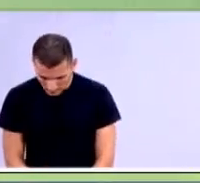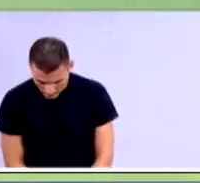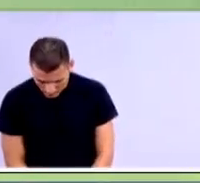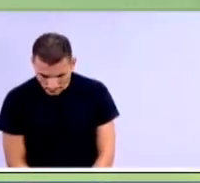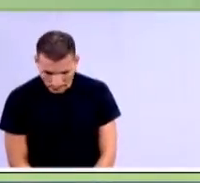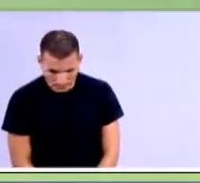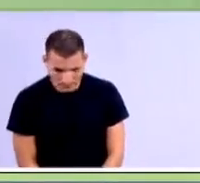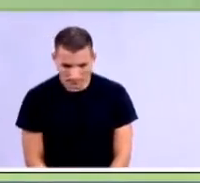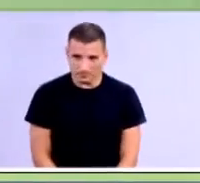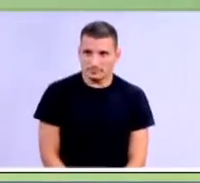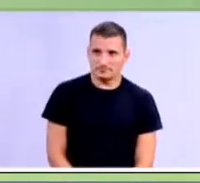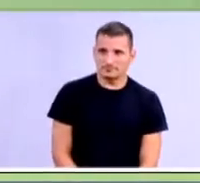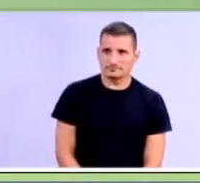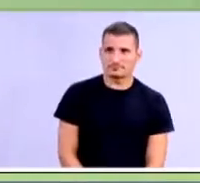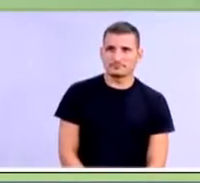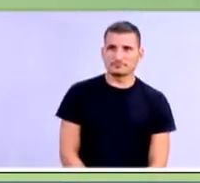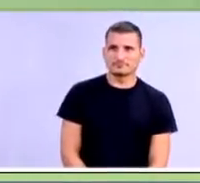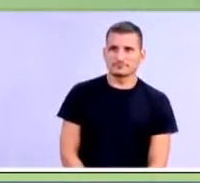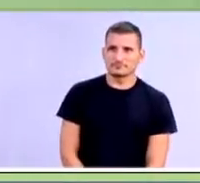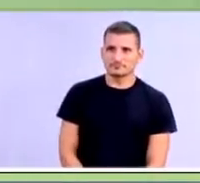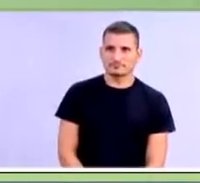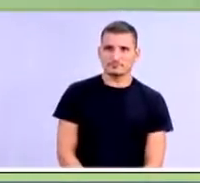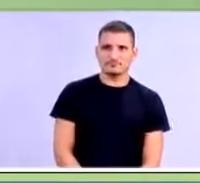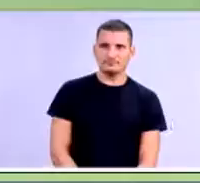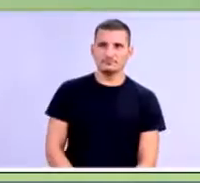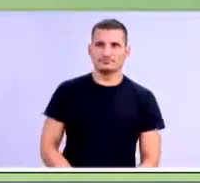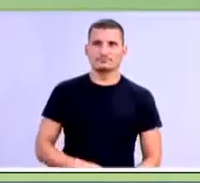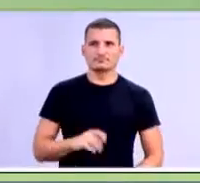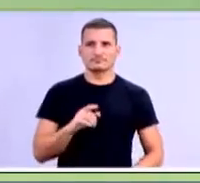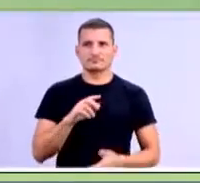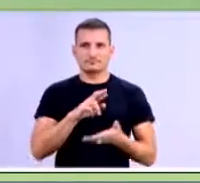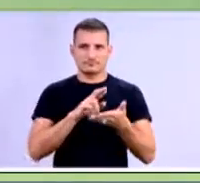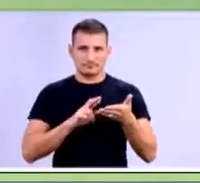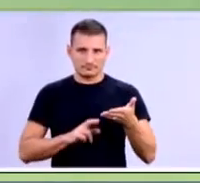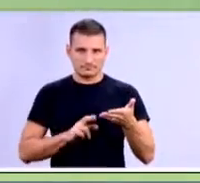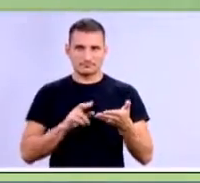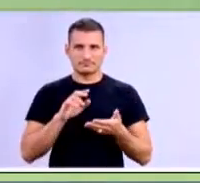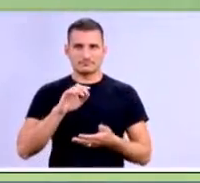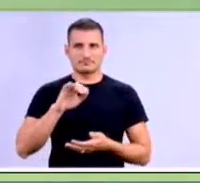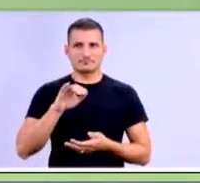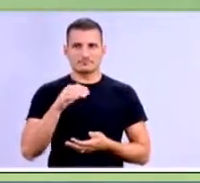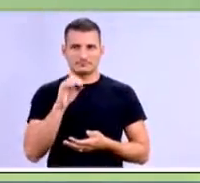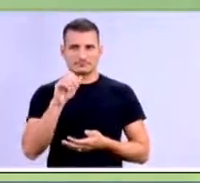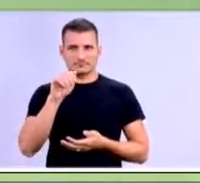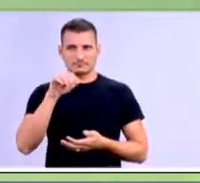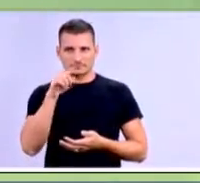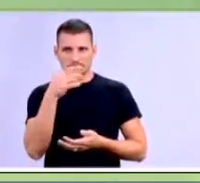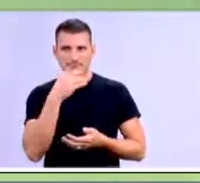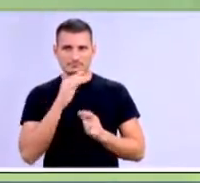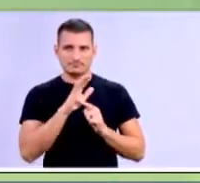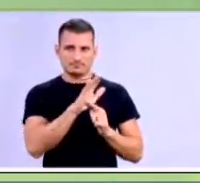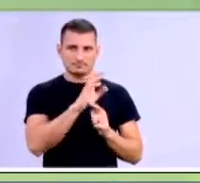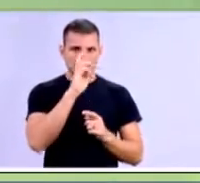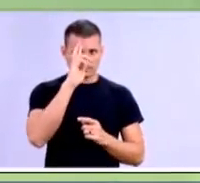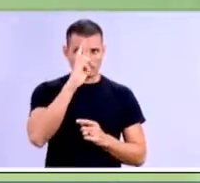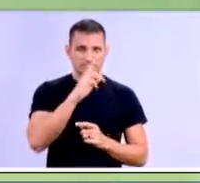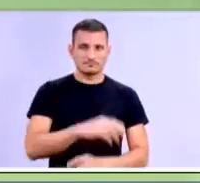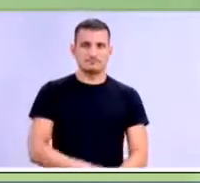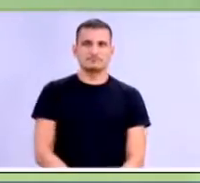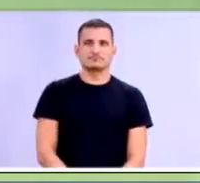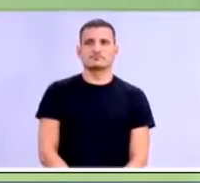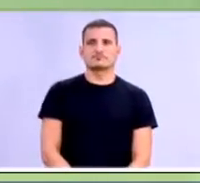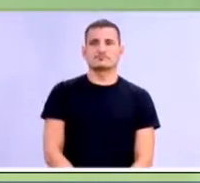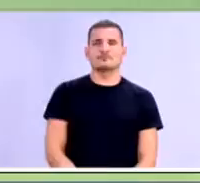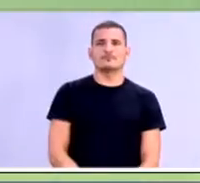né? Não. Será que é um relatório que o João precisa fazer? Olha, a Domingas